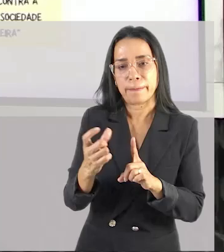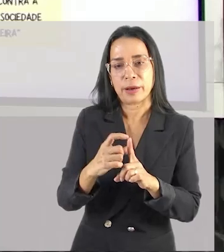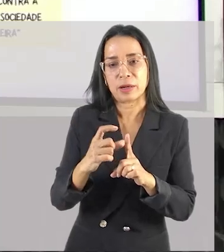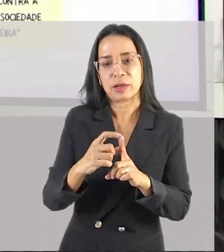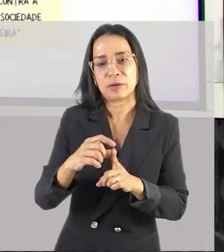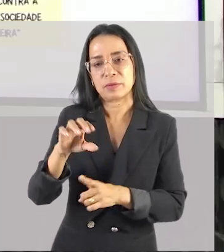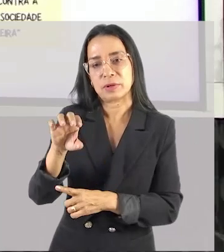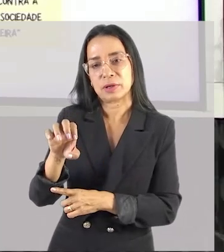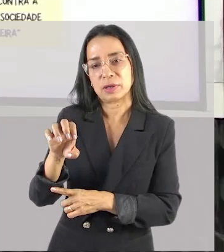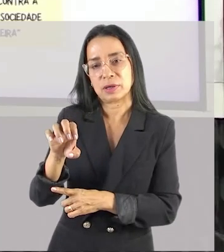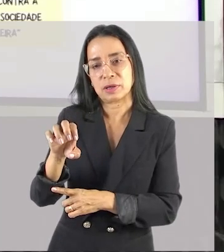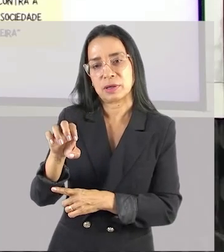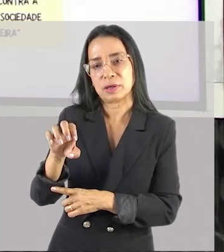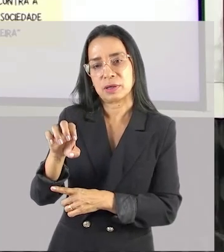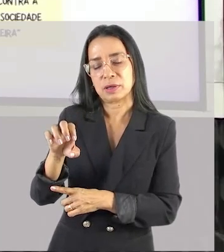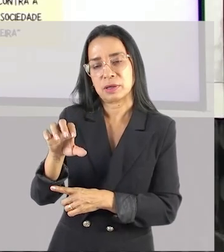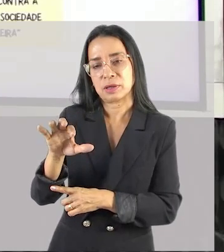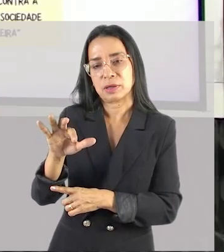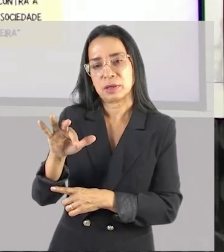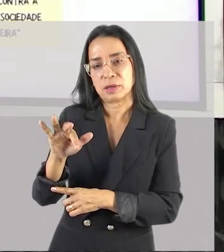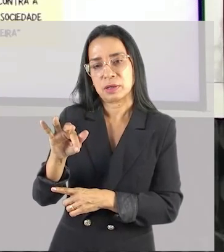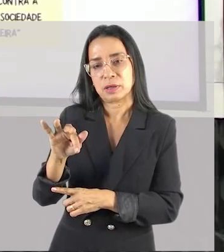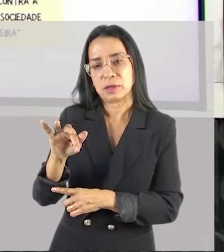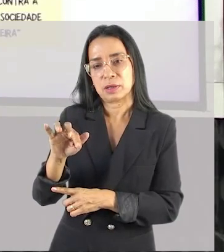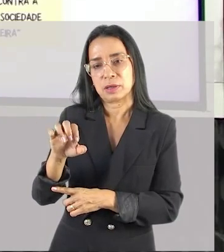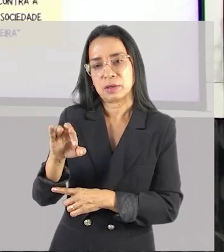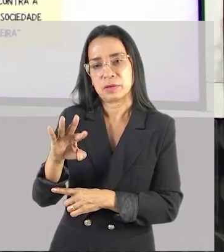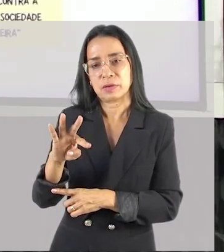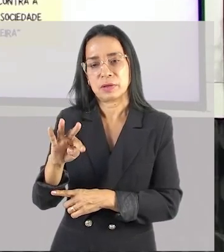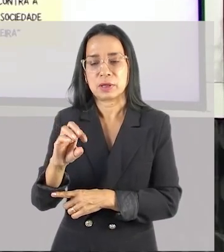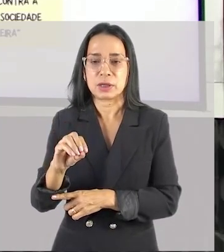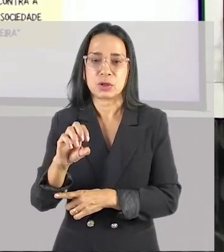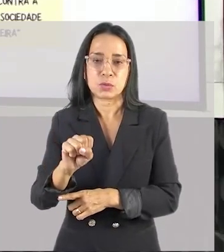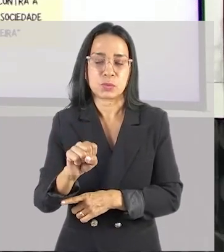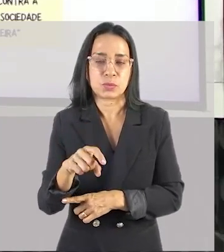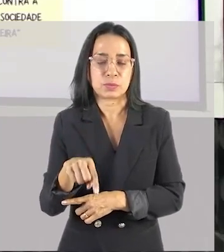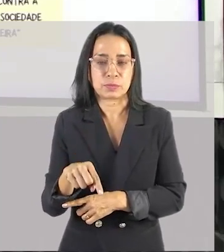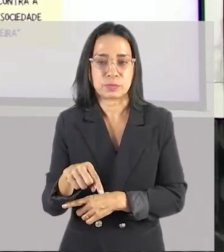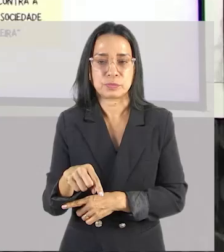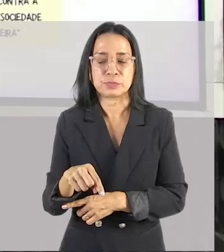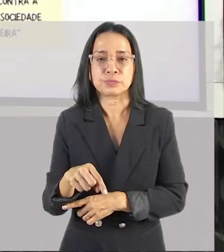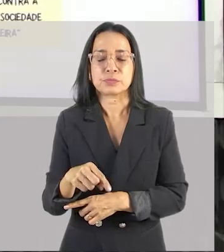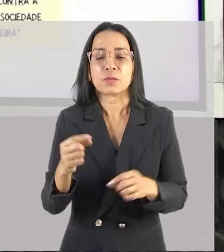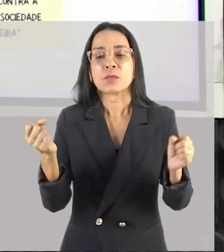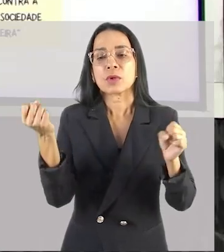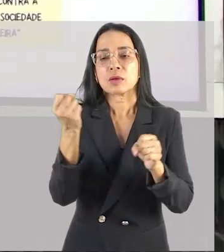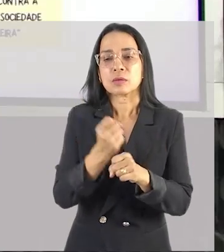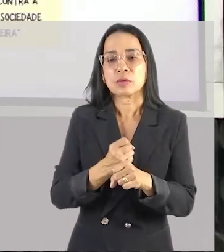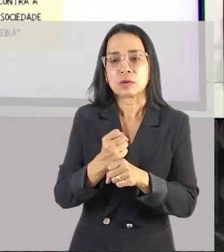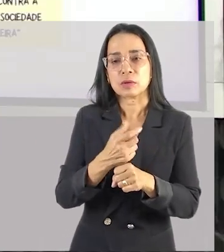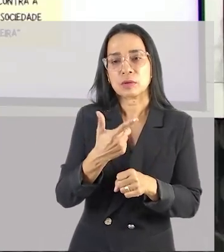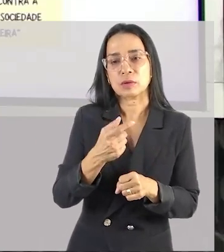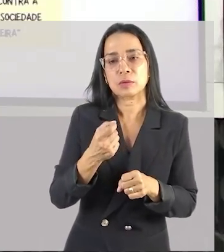Efeitos da implantação da lei seca no Brasil. Em 2014, um tema super interessante, esse que eu falei ainda há